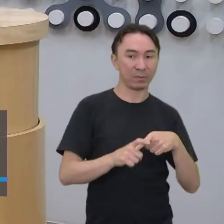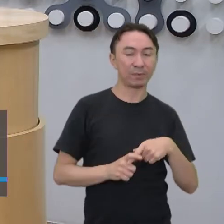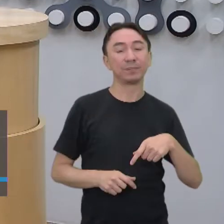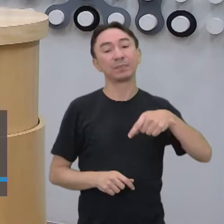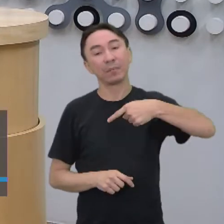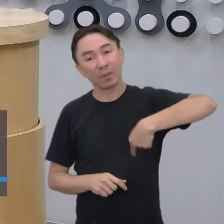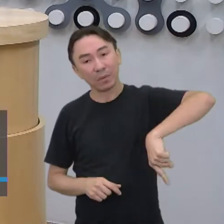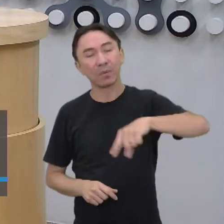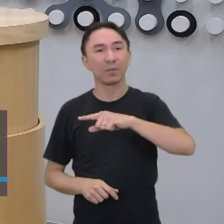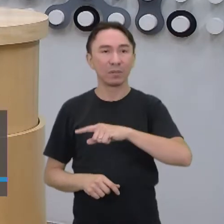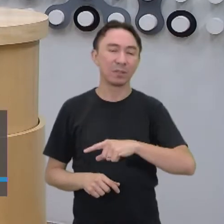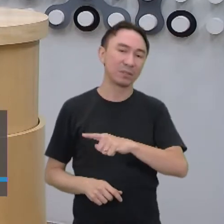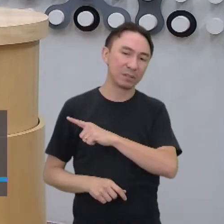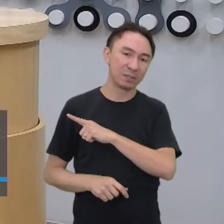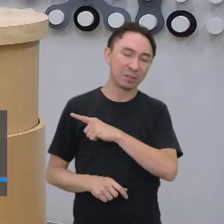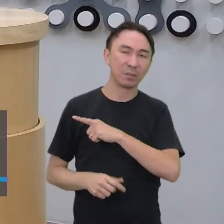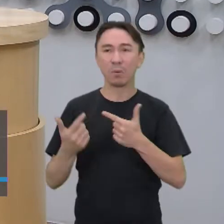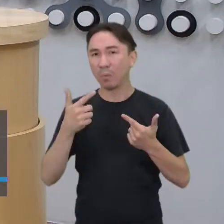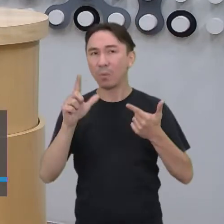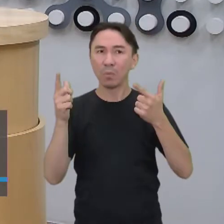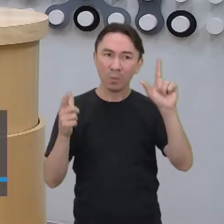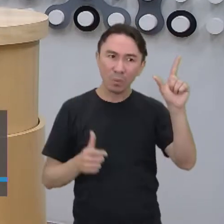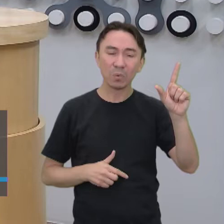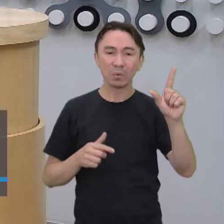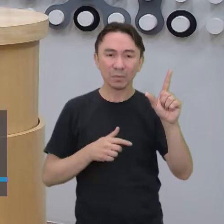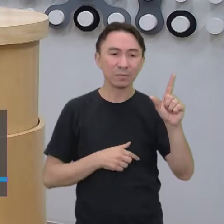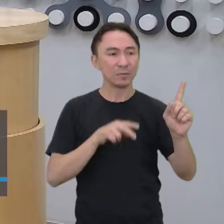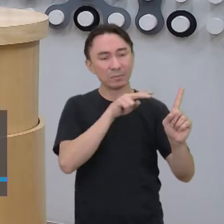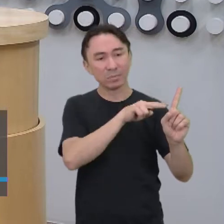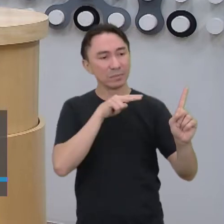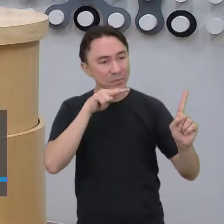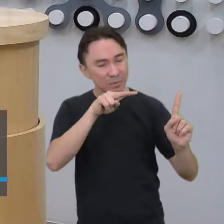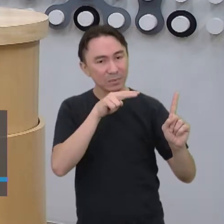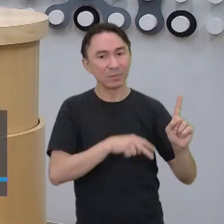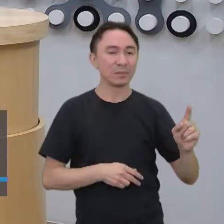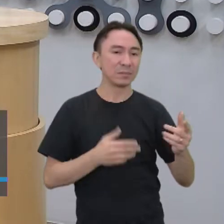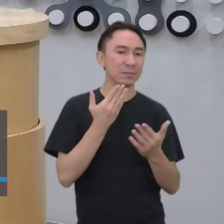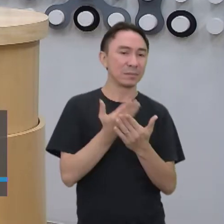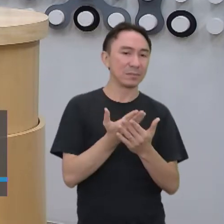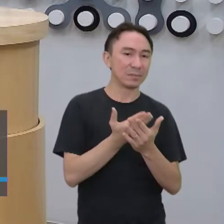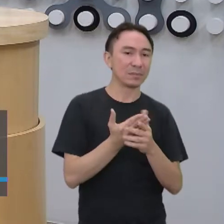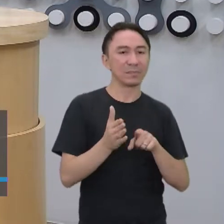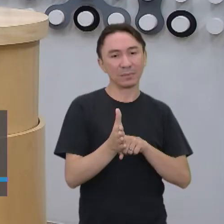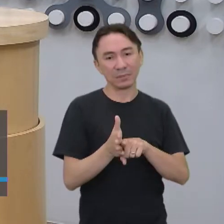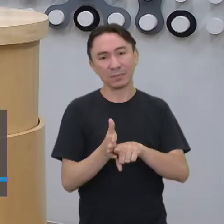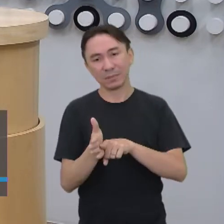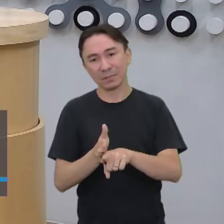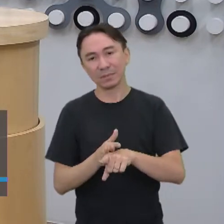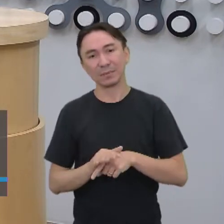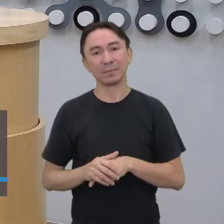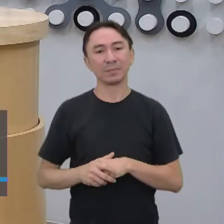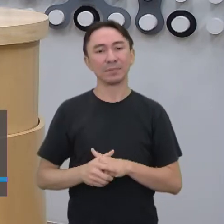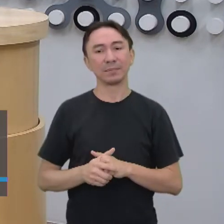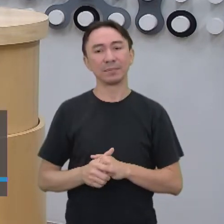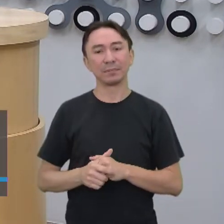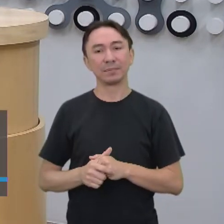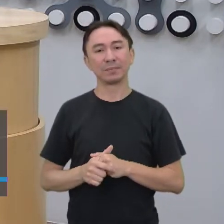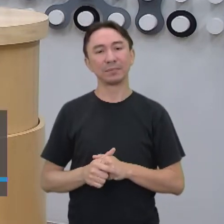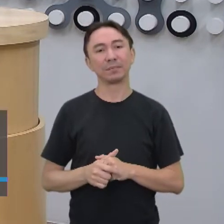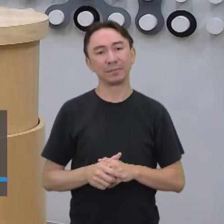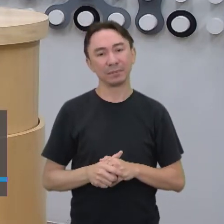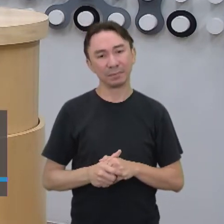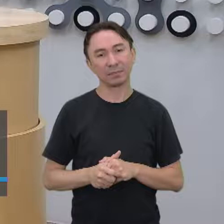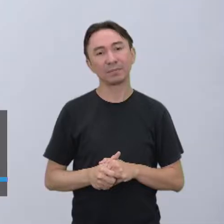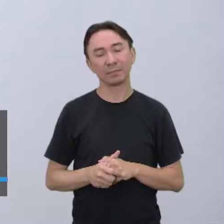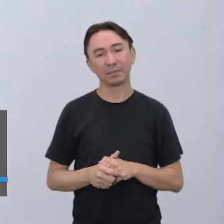conseguimos entrar em outros viés. Então, a gente vai entrar nesses outros viés, mas esses outros vieses, não sei, olha só. Eu